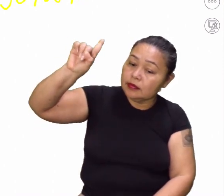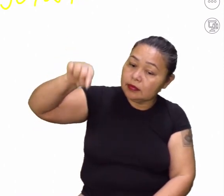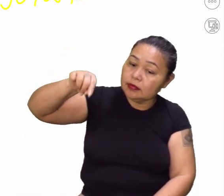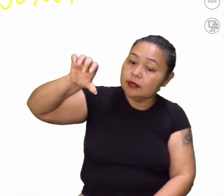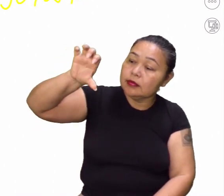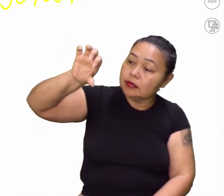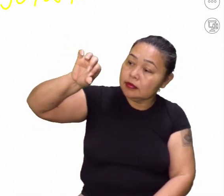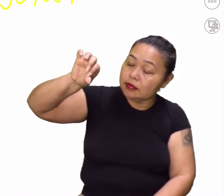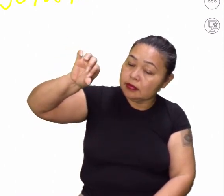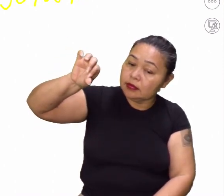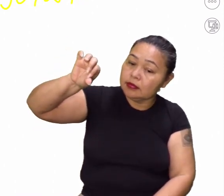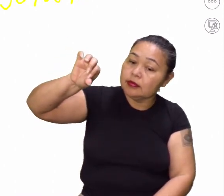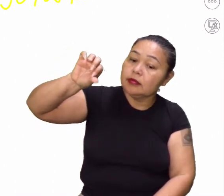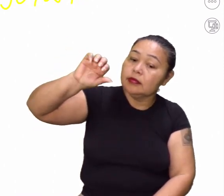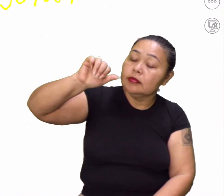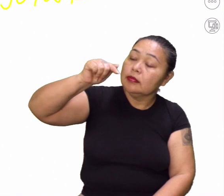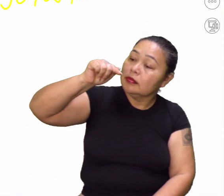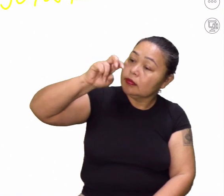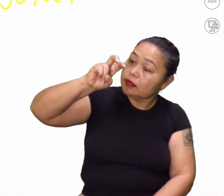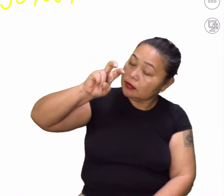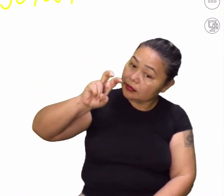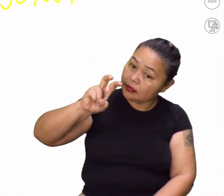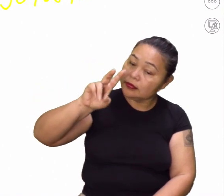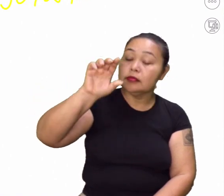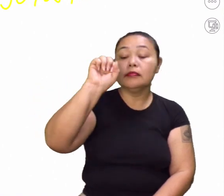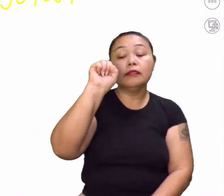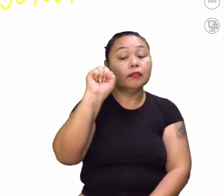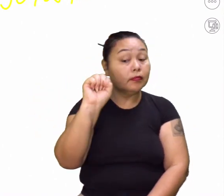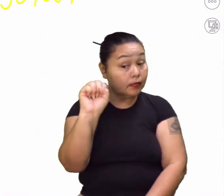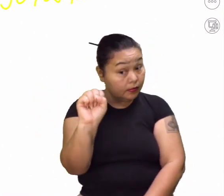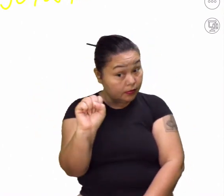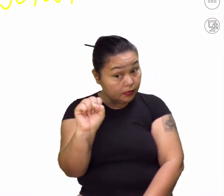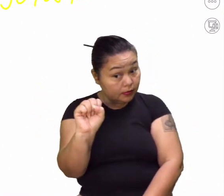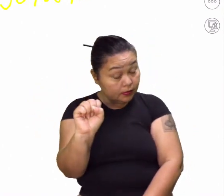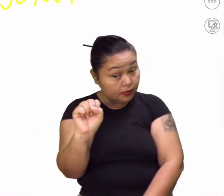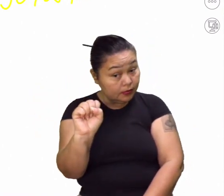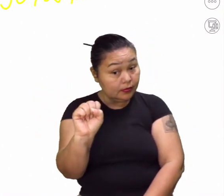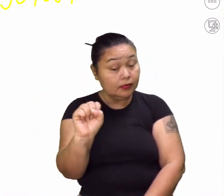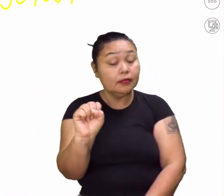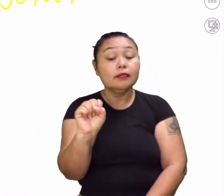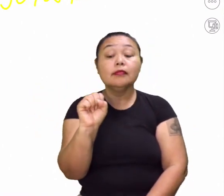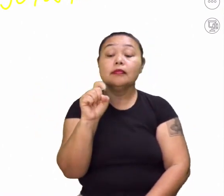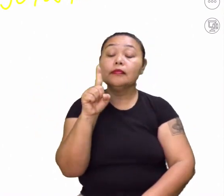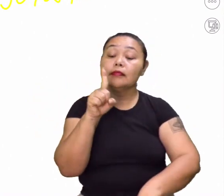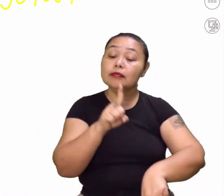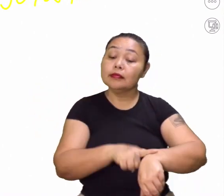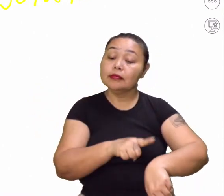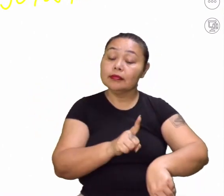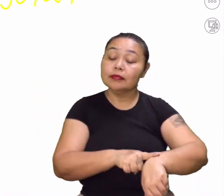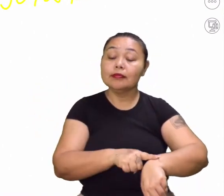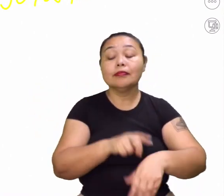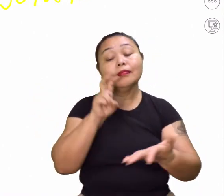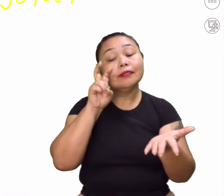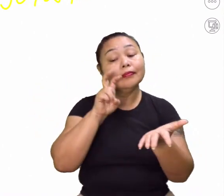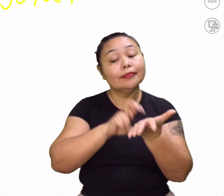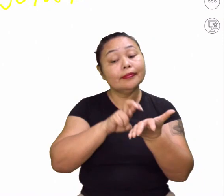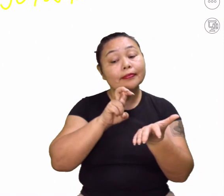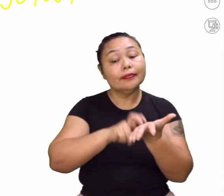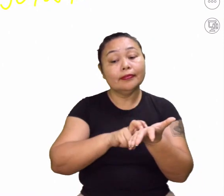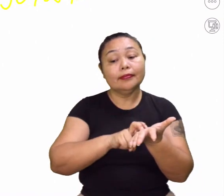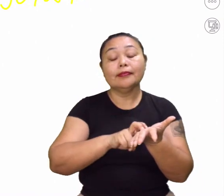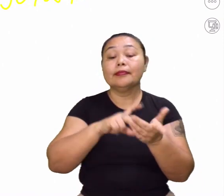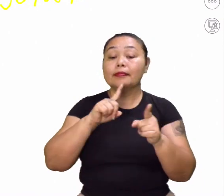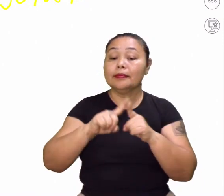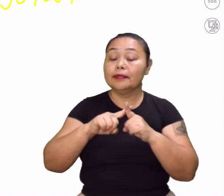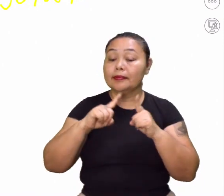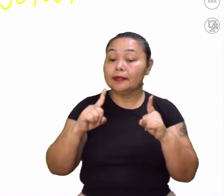90, 9. No 75, 8 horas da manhã. Mas a